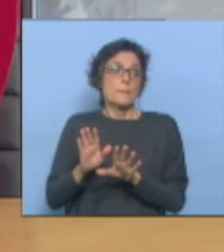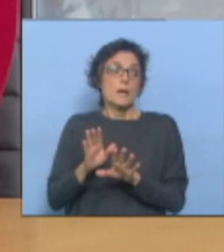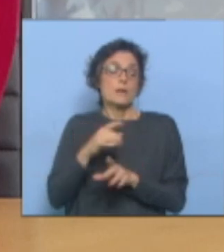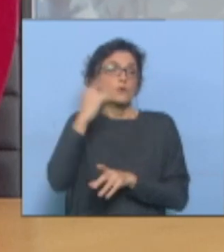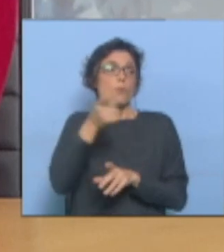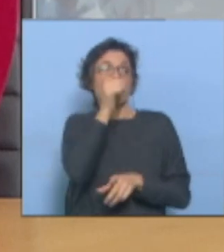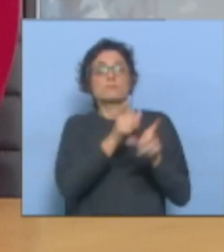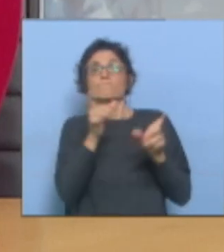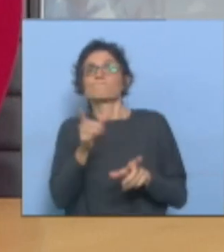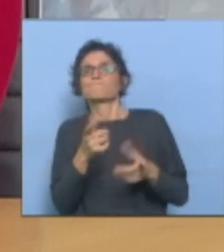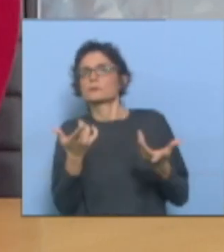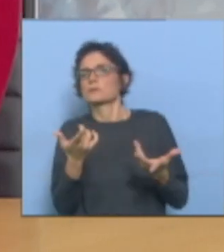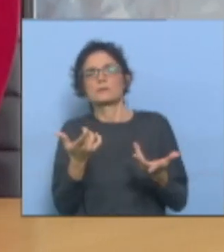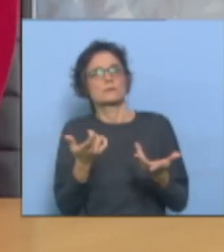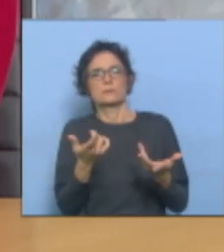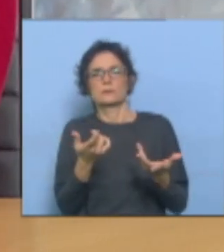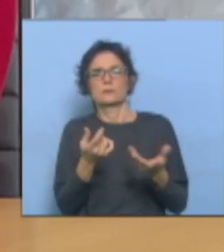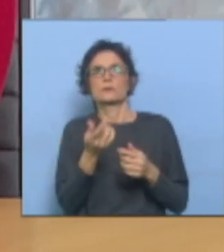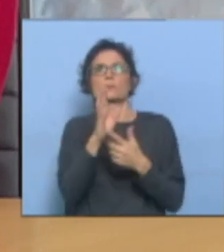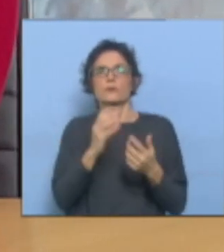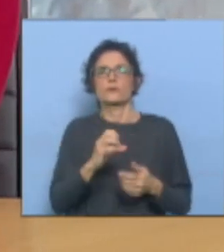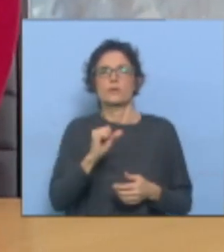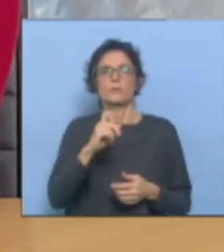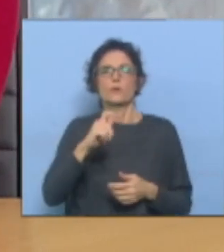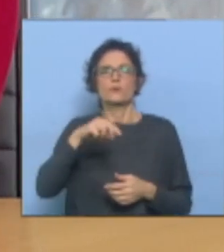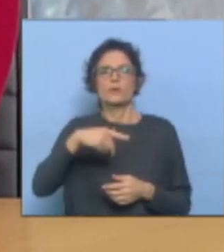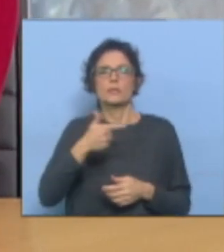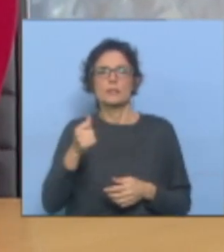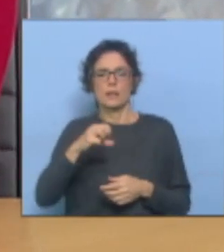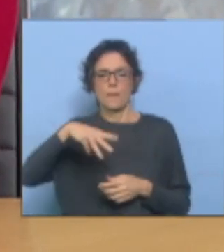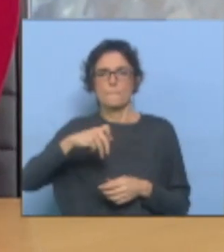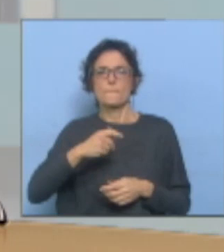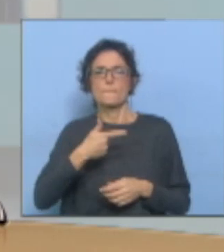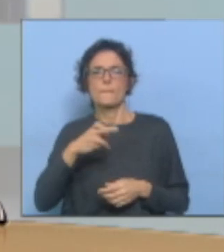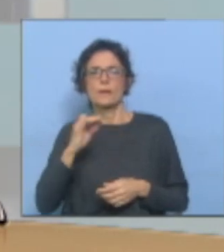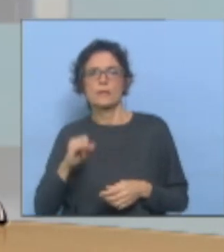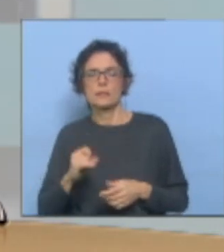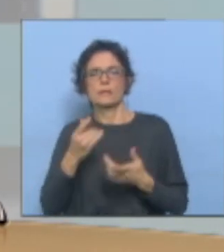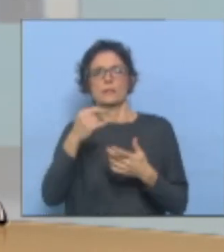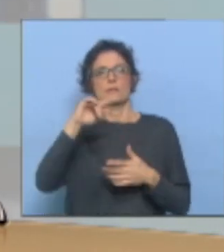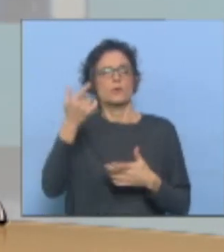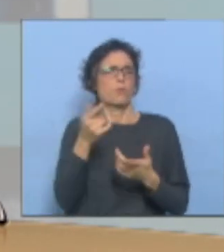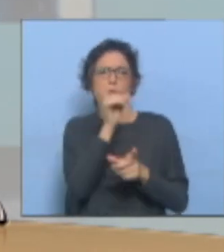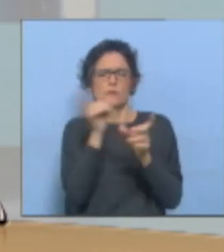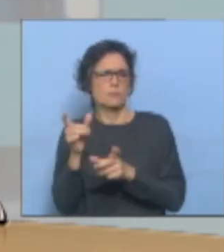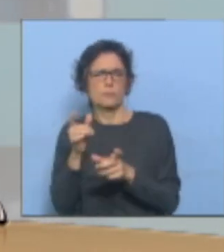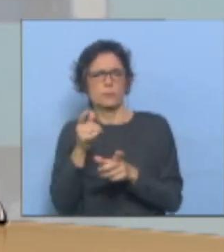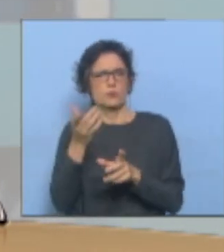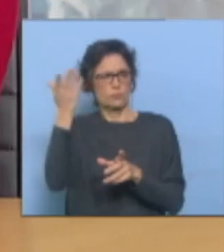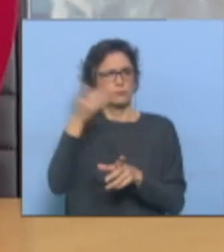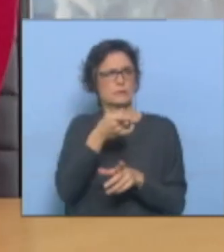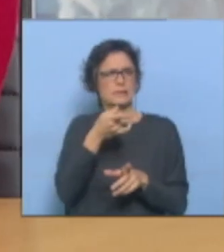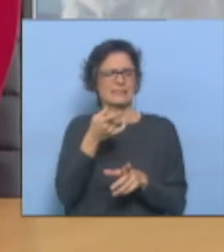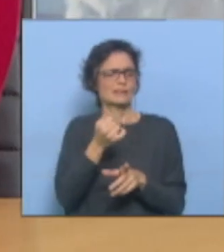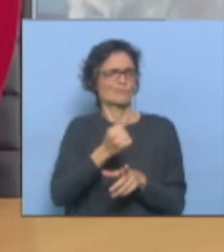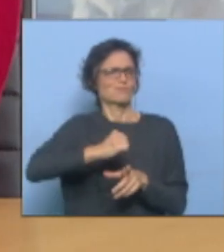que são contra. O professor Gentil Martins, por exemplo, o Dr. Pedro Afonso, presidente da Associação dos Médicos Católicos. Que a vida não é referendável, exatamente, só por si.